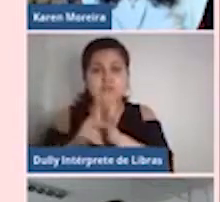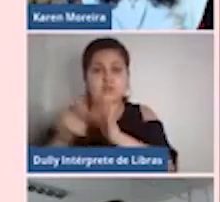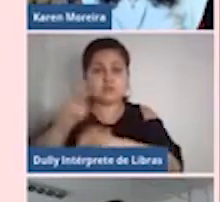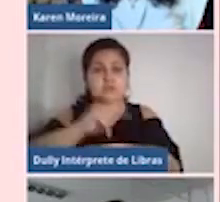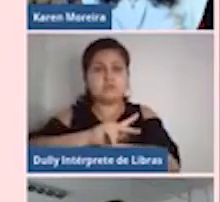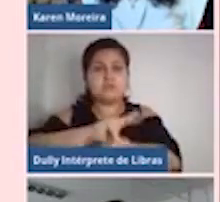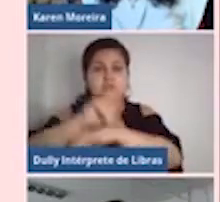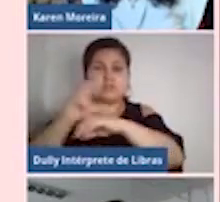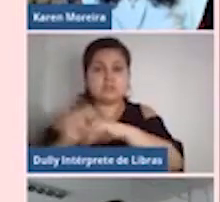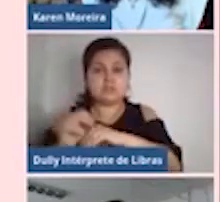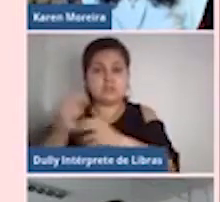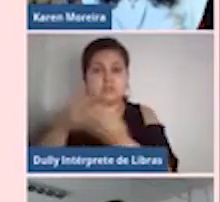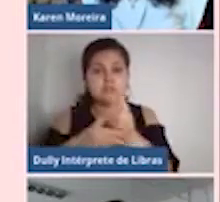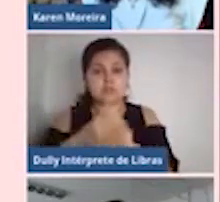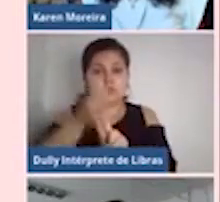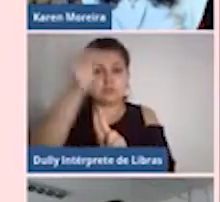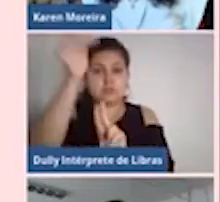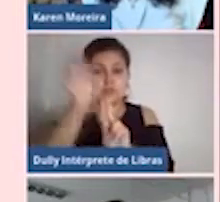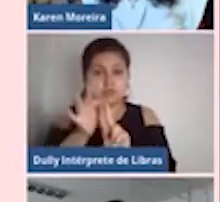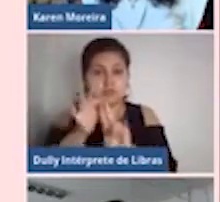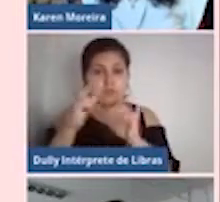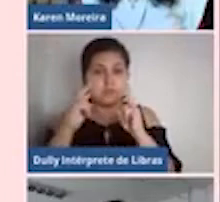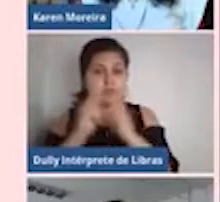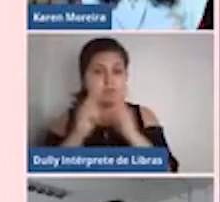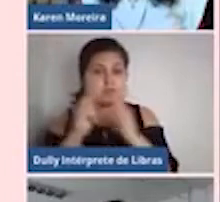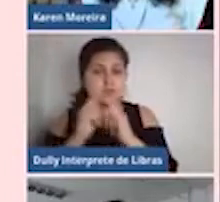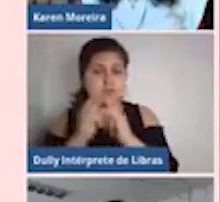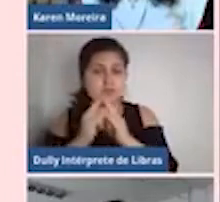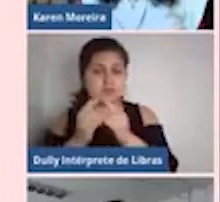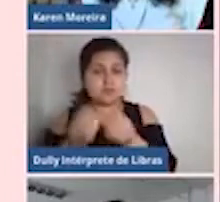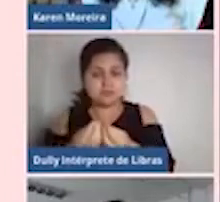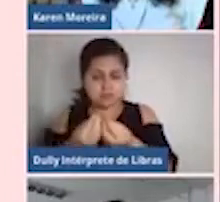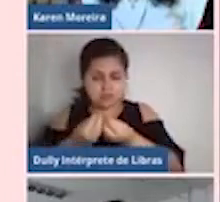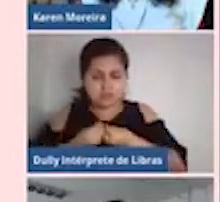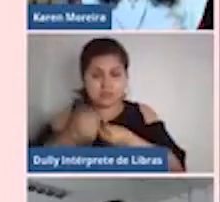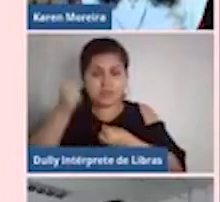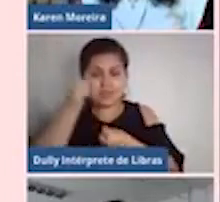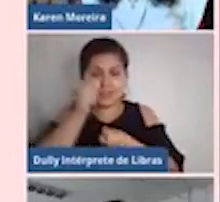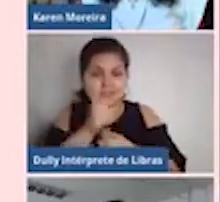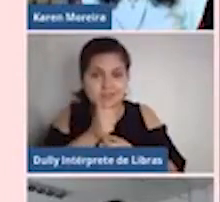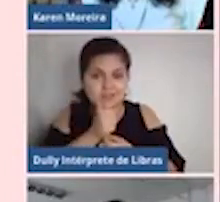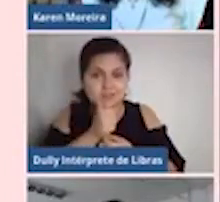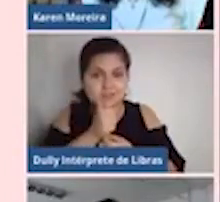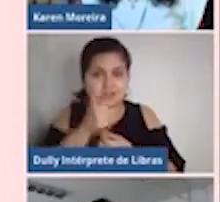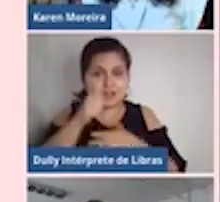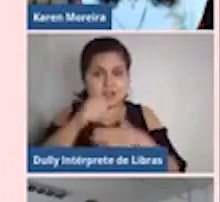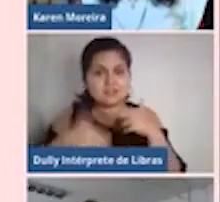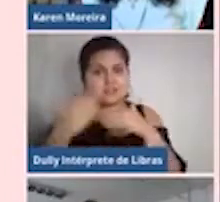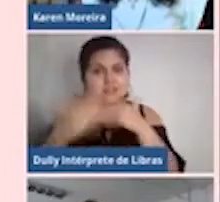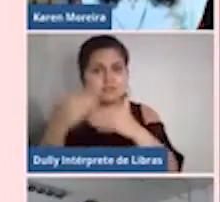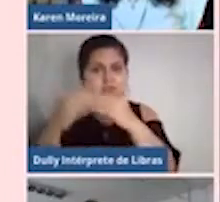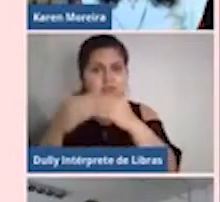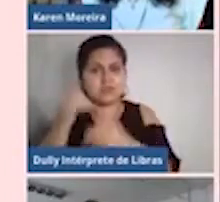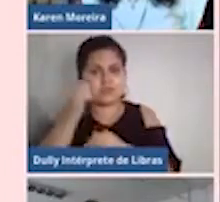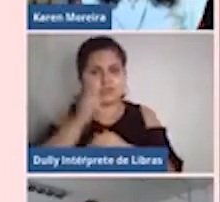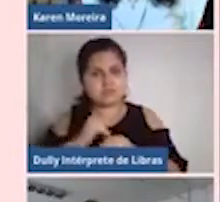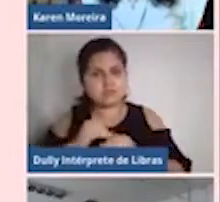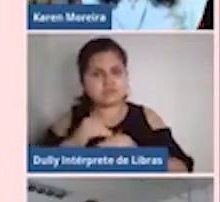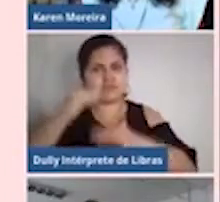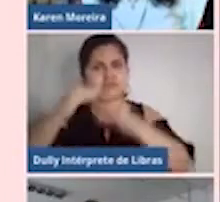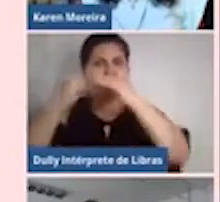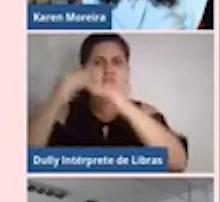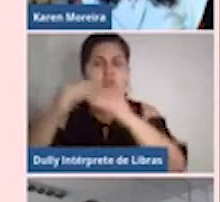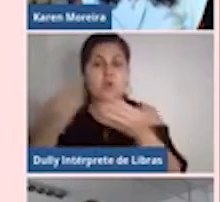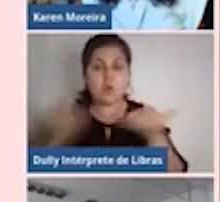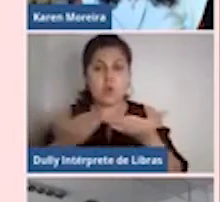Como a Beth falou, é uma instituição que propicia que as mulheres se desenvolvam, que as mulheres cresçam. Hoje